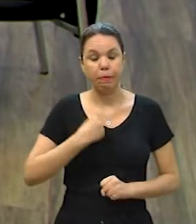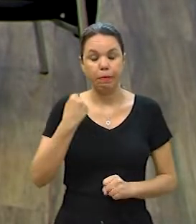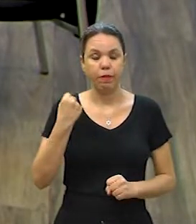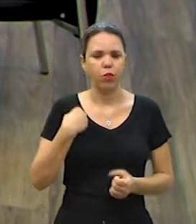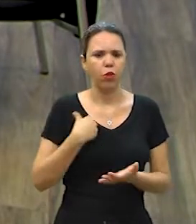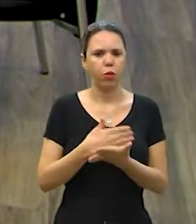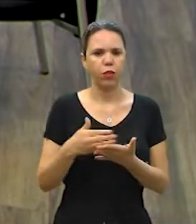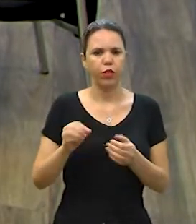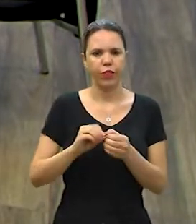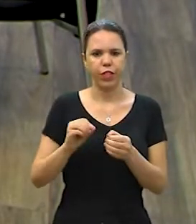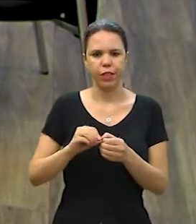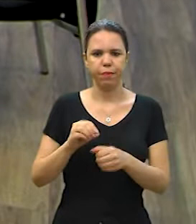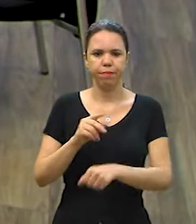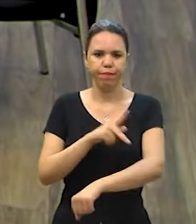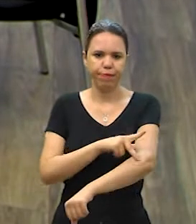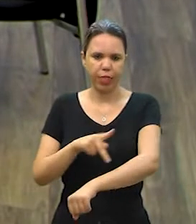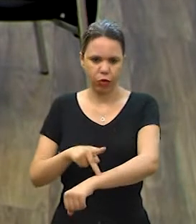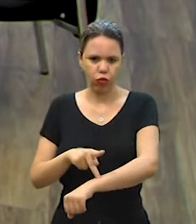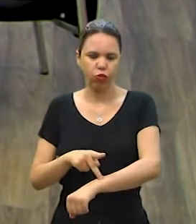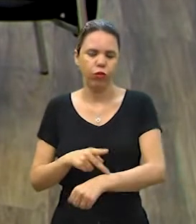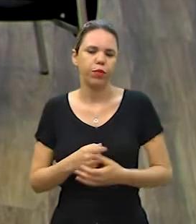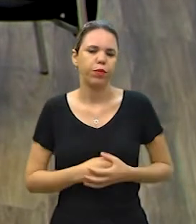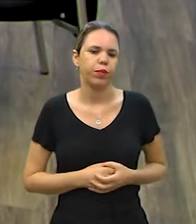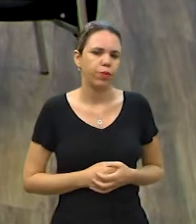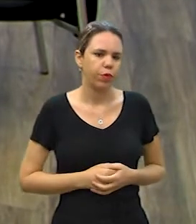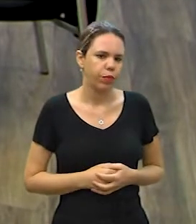revoltada. Eu comecei a fazer pedagogia